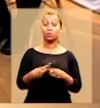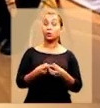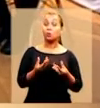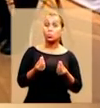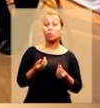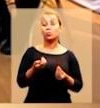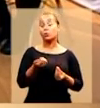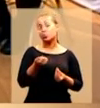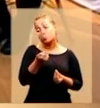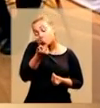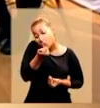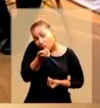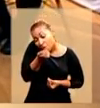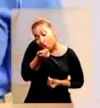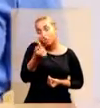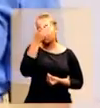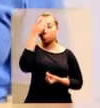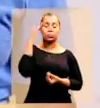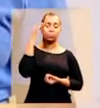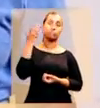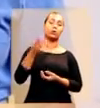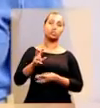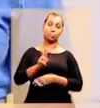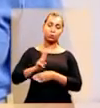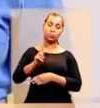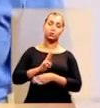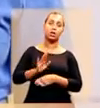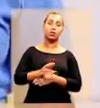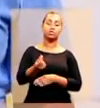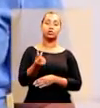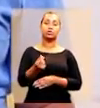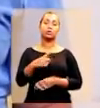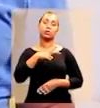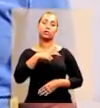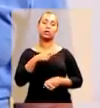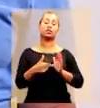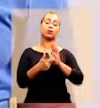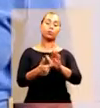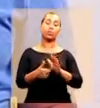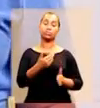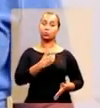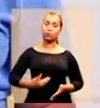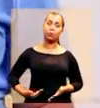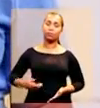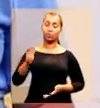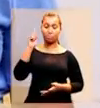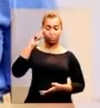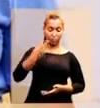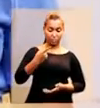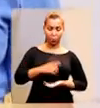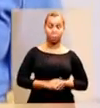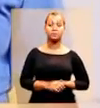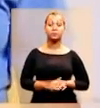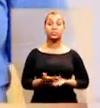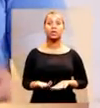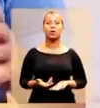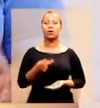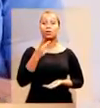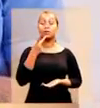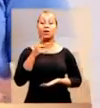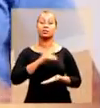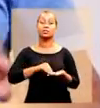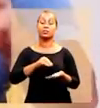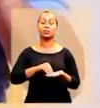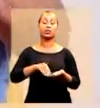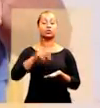Porque, assim, são muito poucos os empresários que têm a ousadia de aplicar aquilo que ele mesmo determina governamentalmente. Ele fala, a